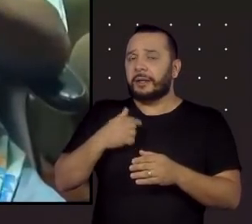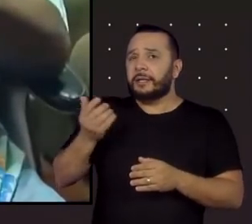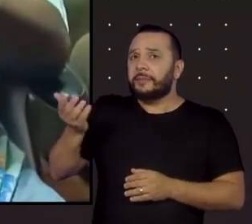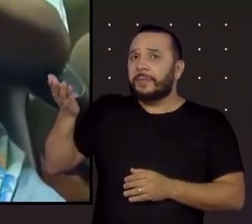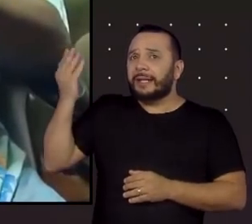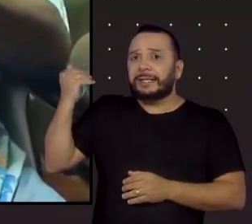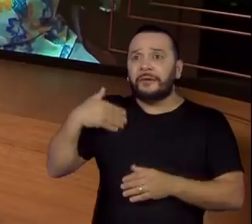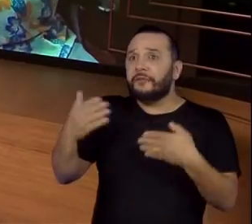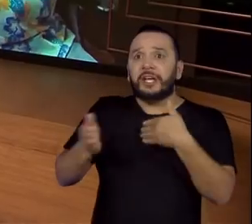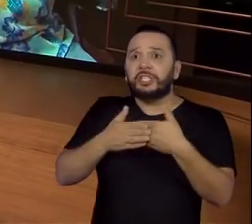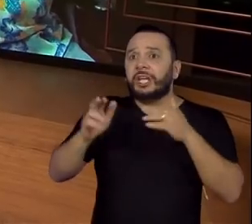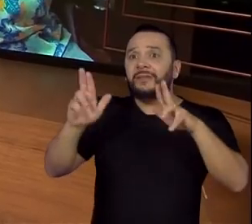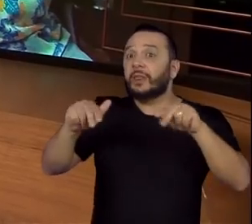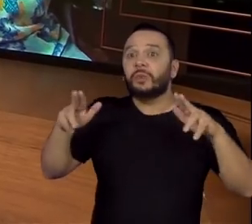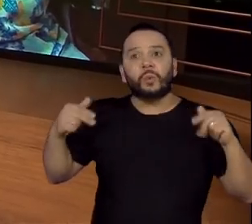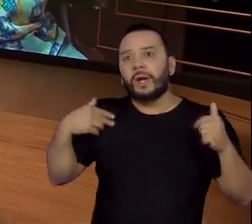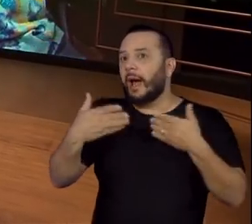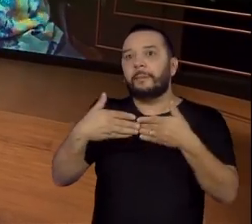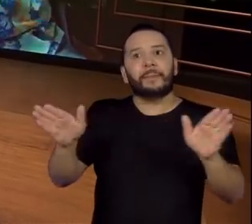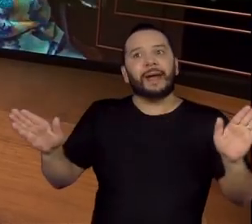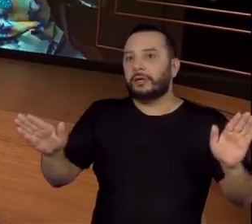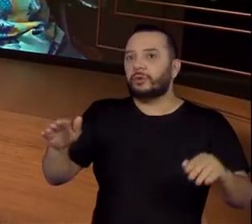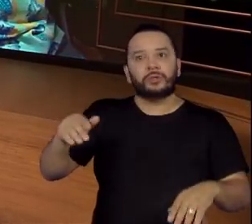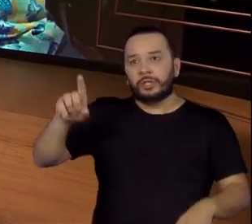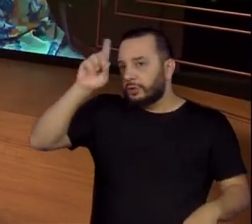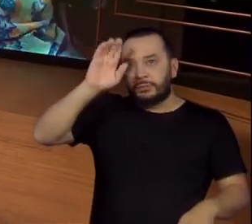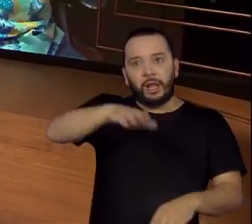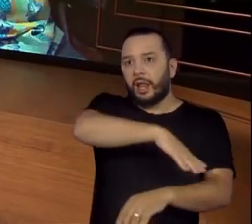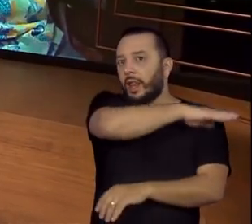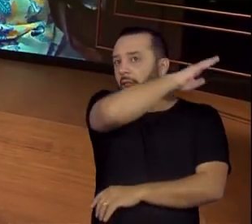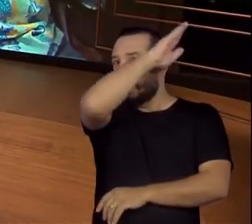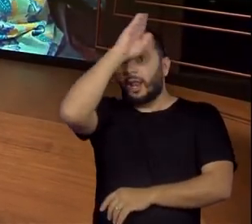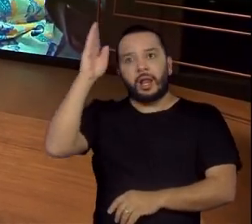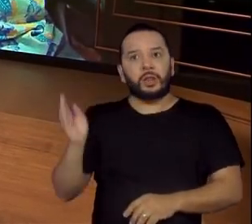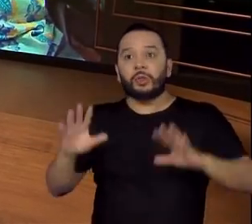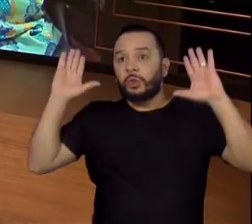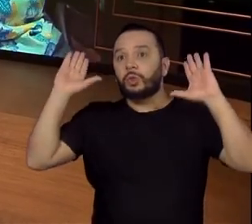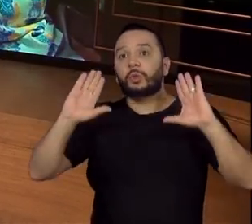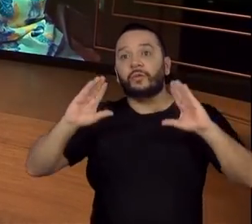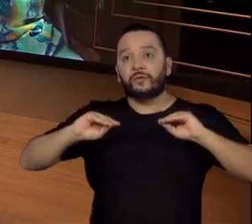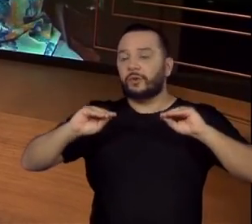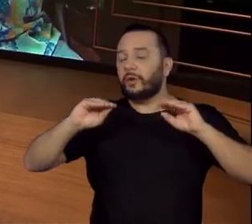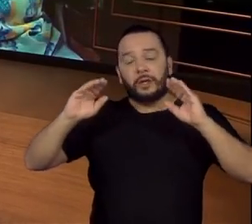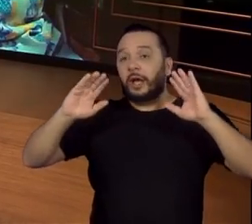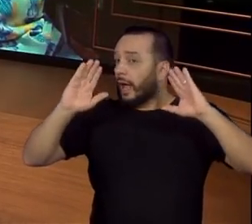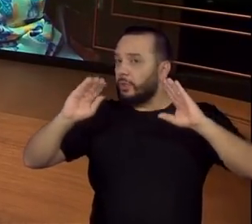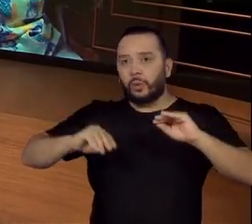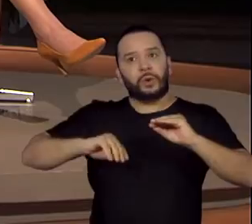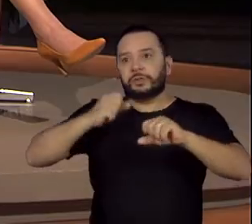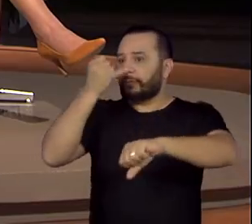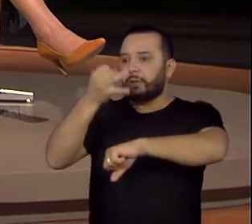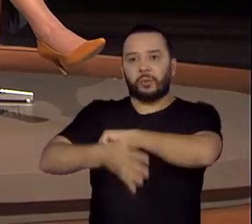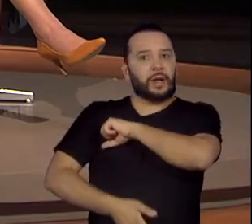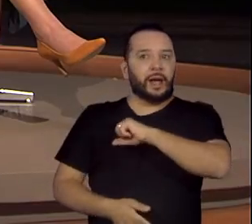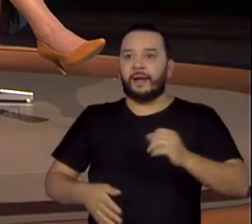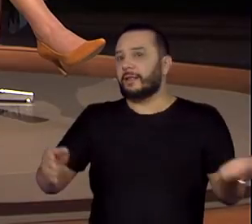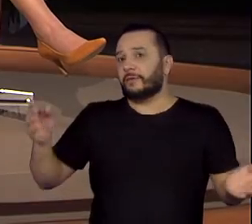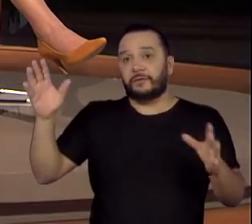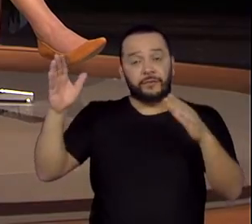época não fechava. Então ele era tonight, ele pegava e ia direto. Músicos de outros lugares